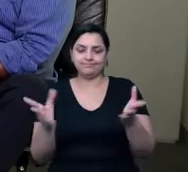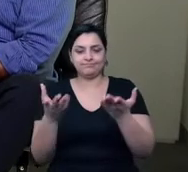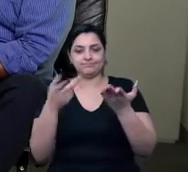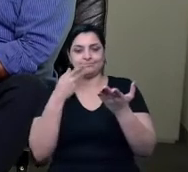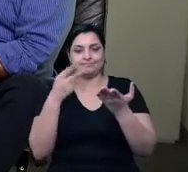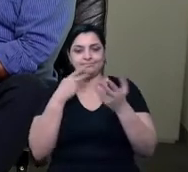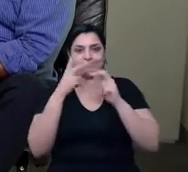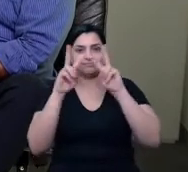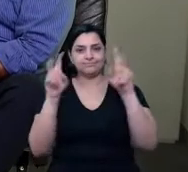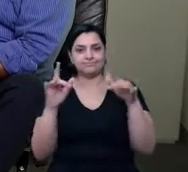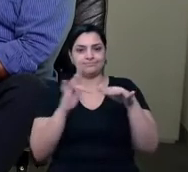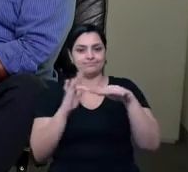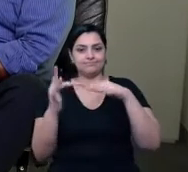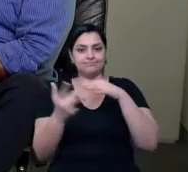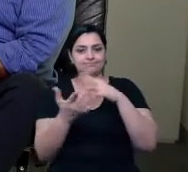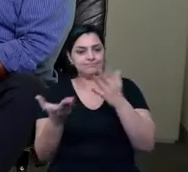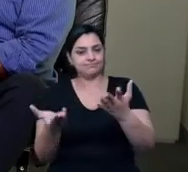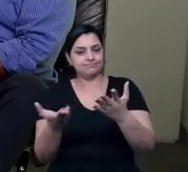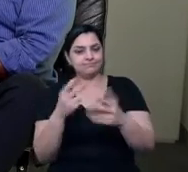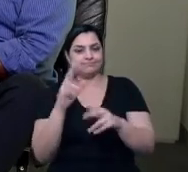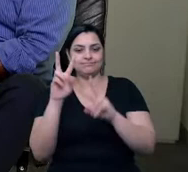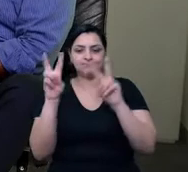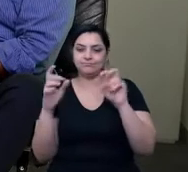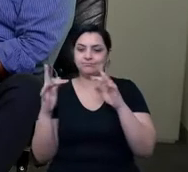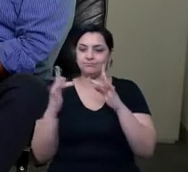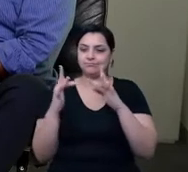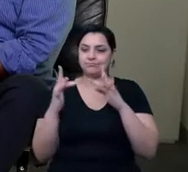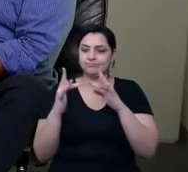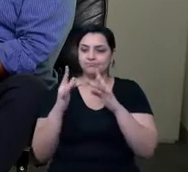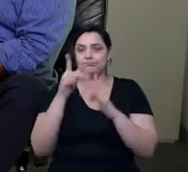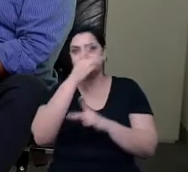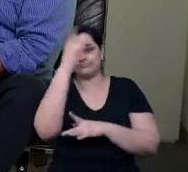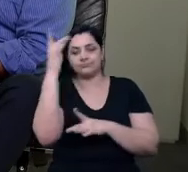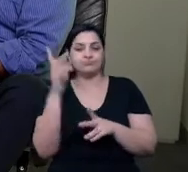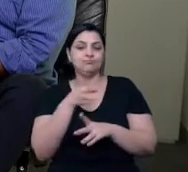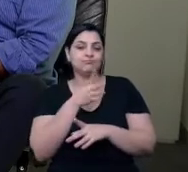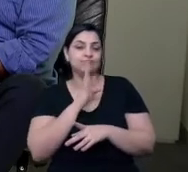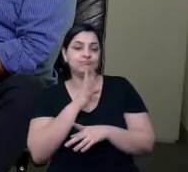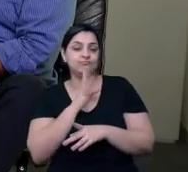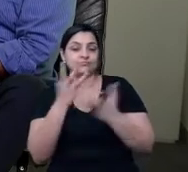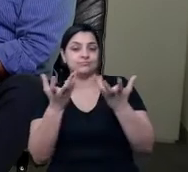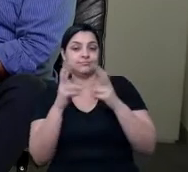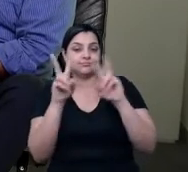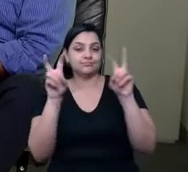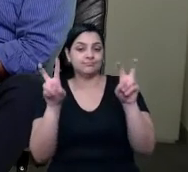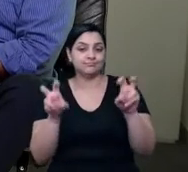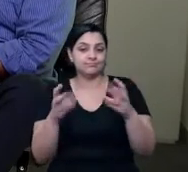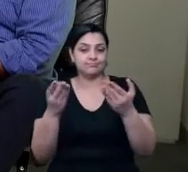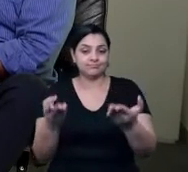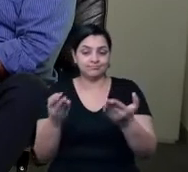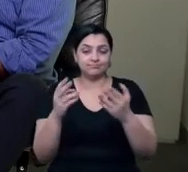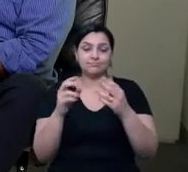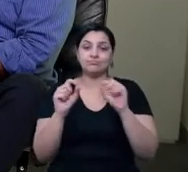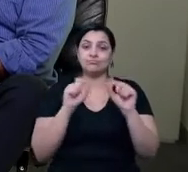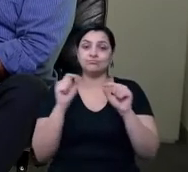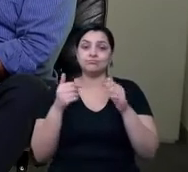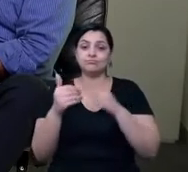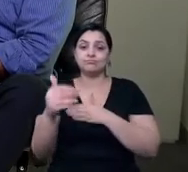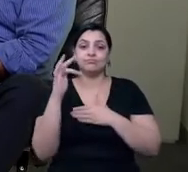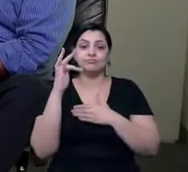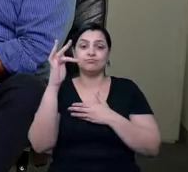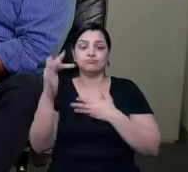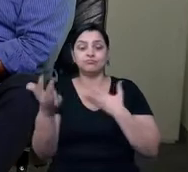redes sociais, para falar o contato, para quem queira conhecer mais do Ricieri e mais sobre o que vem pela frente. Tá